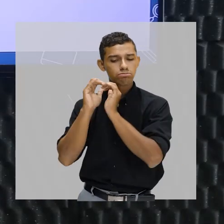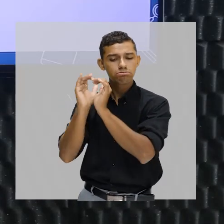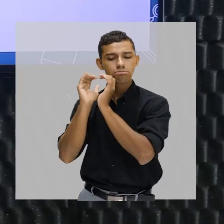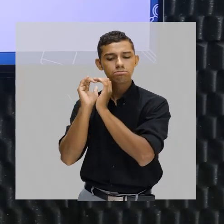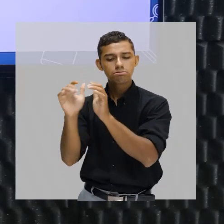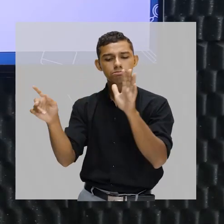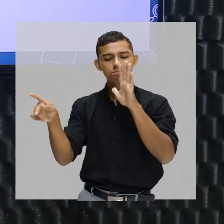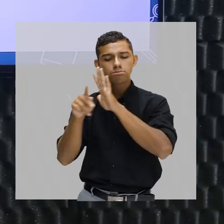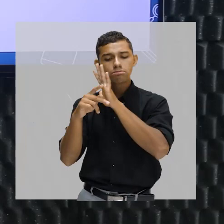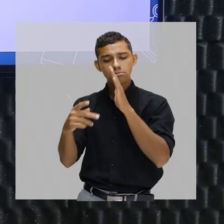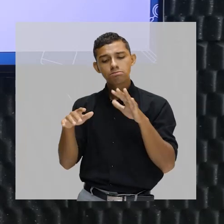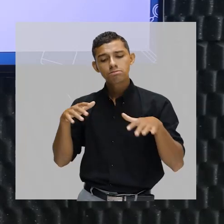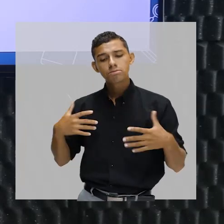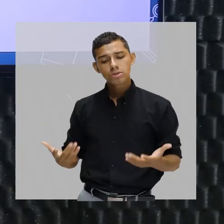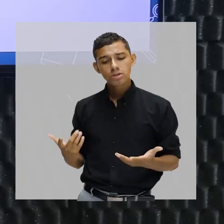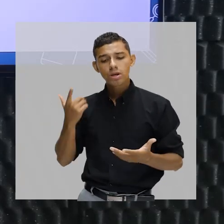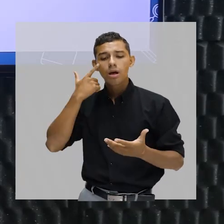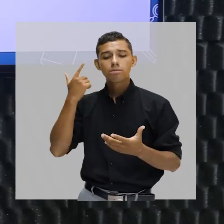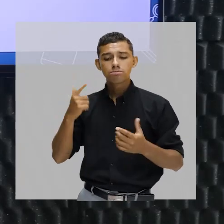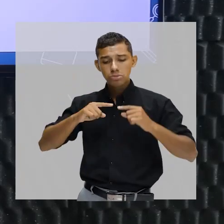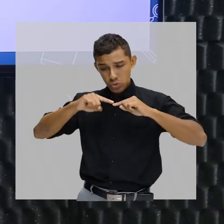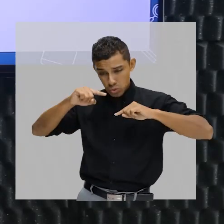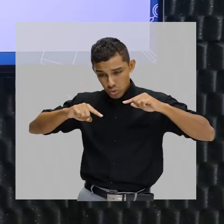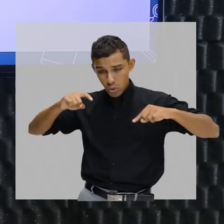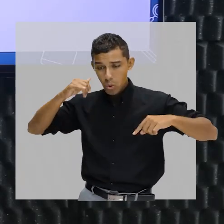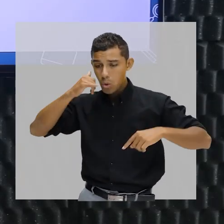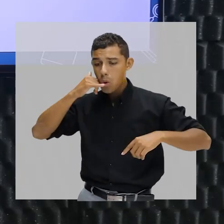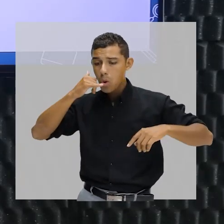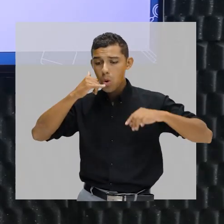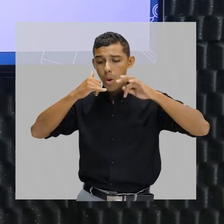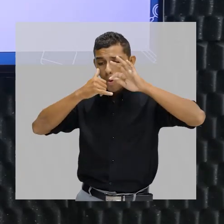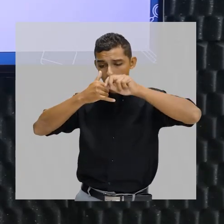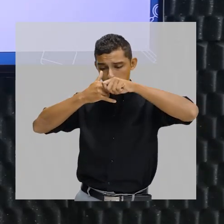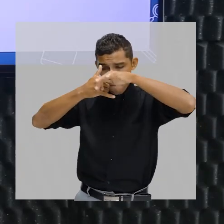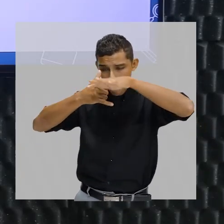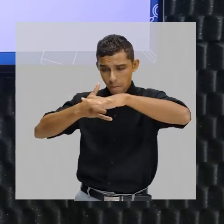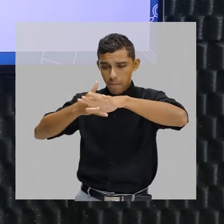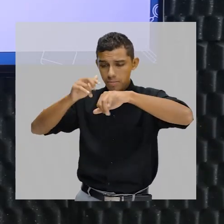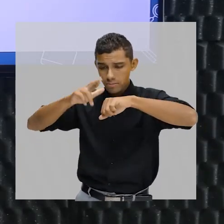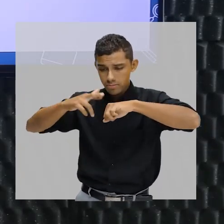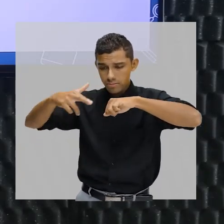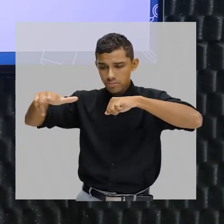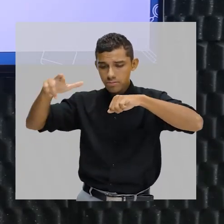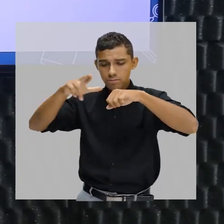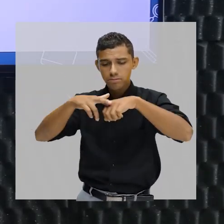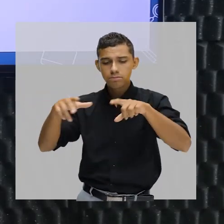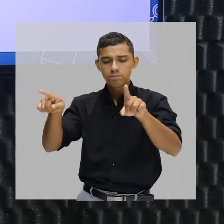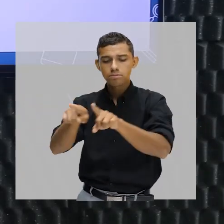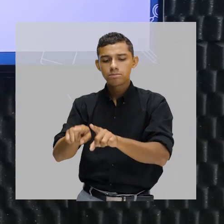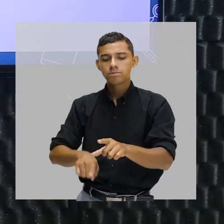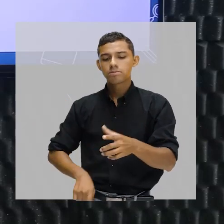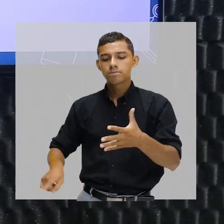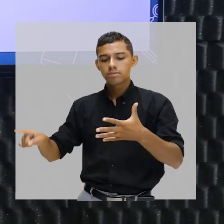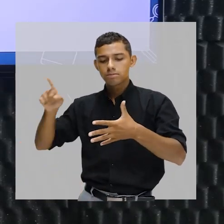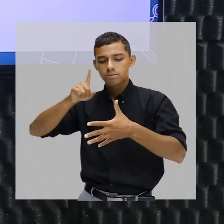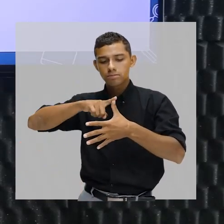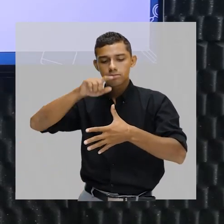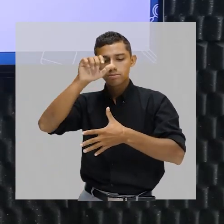geradas pelos telefones celulares são ondas da mesma natureza que, letra A, do